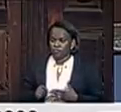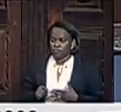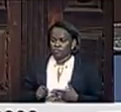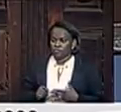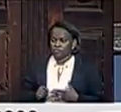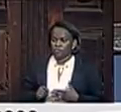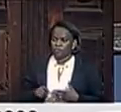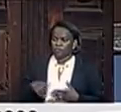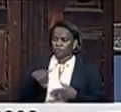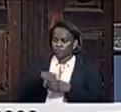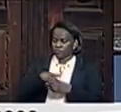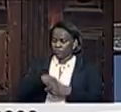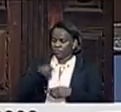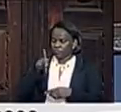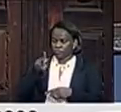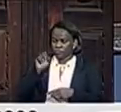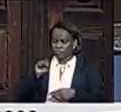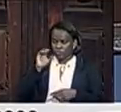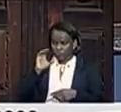o voto do PSC